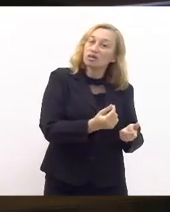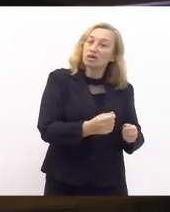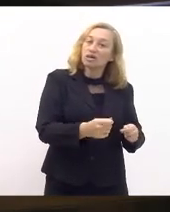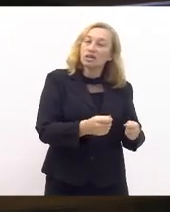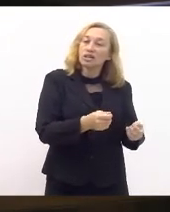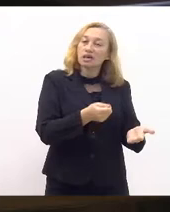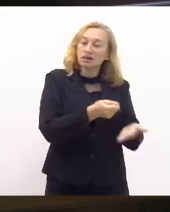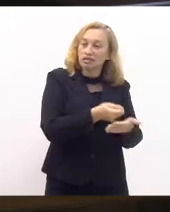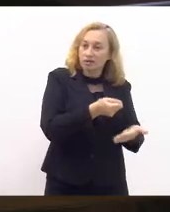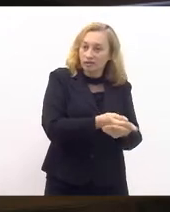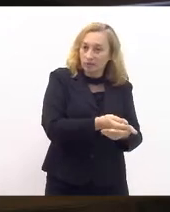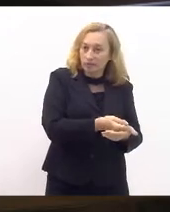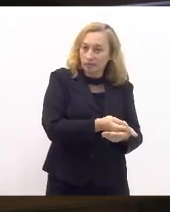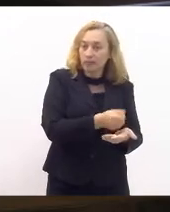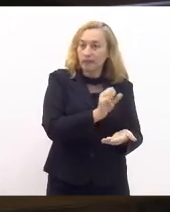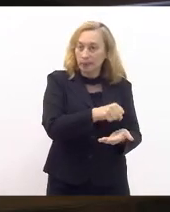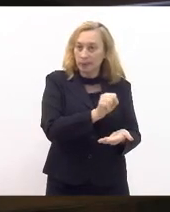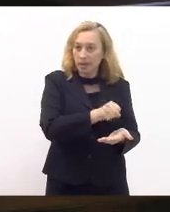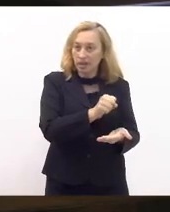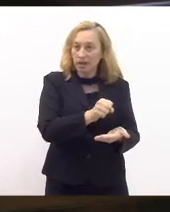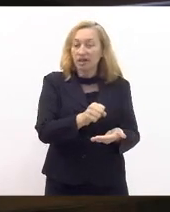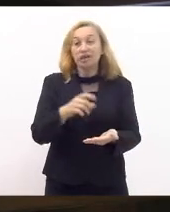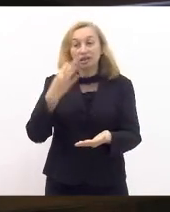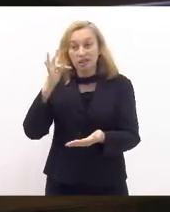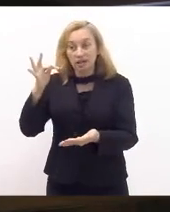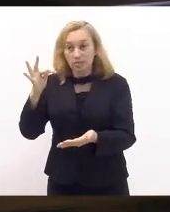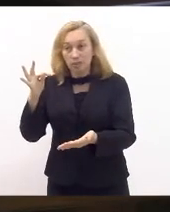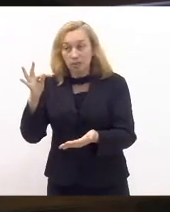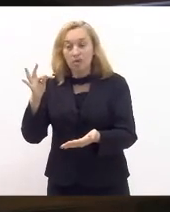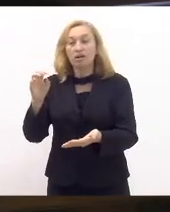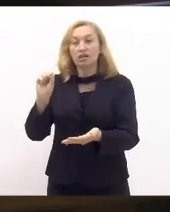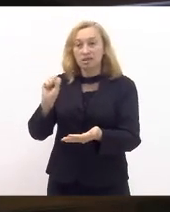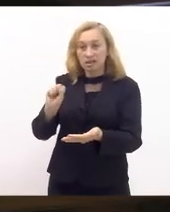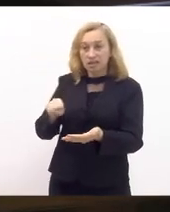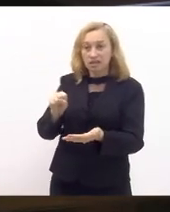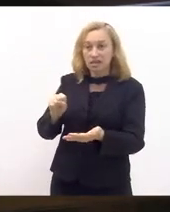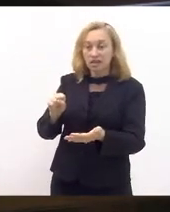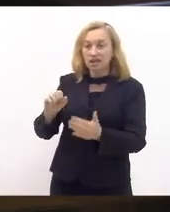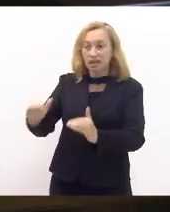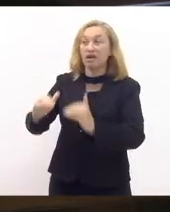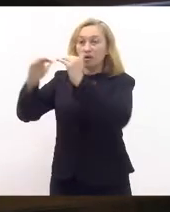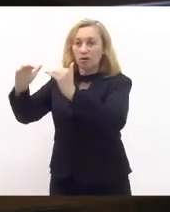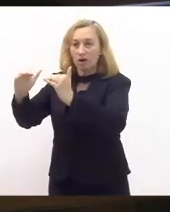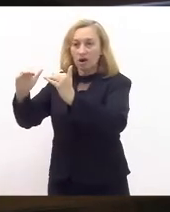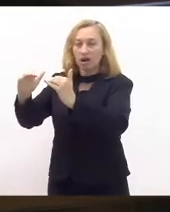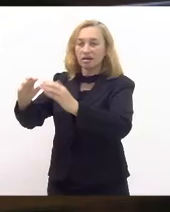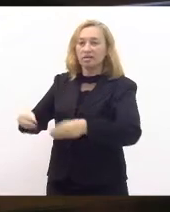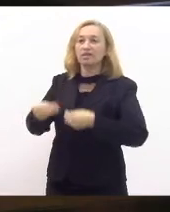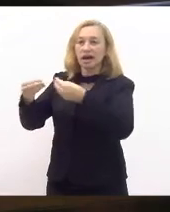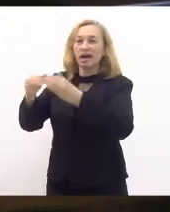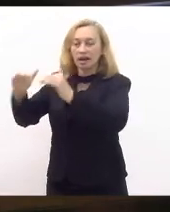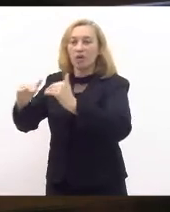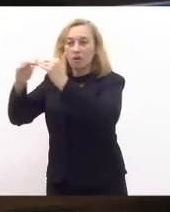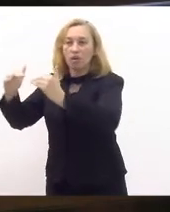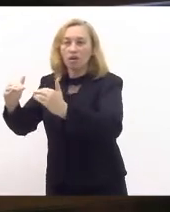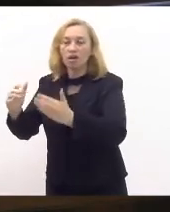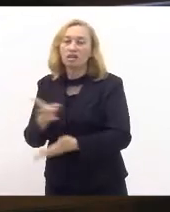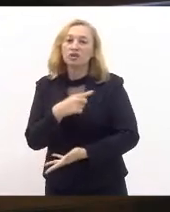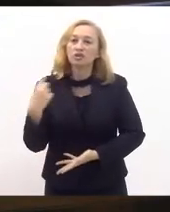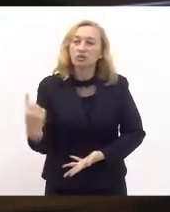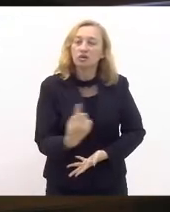imposto, imposto, a quem temor, temor, e a quem honra, honra. Então, nós estamos aqui,